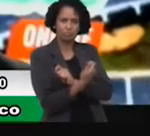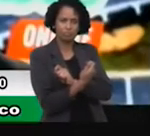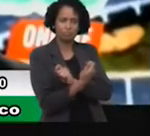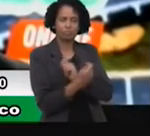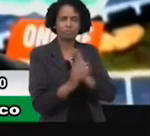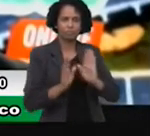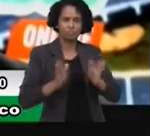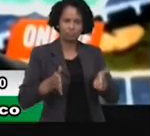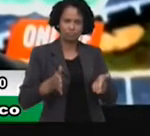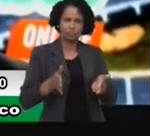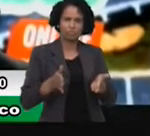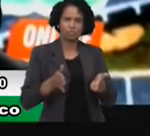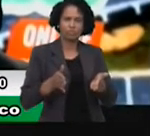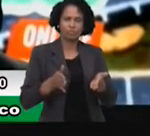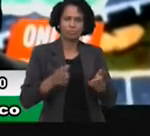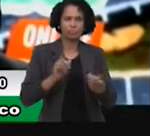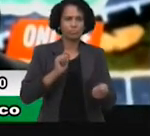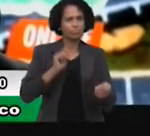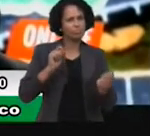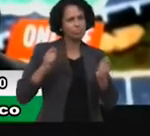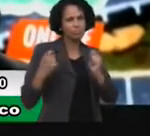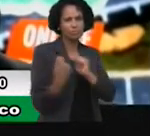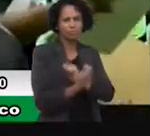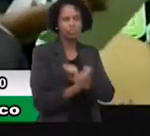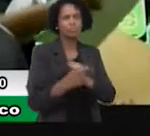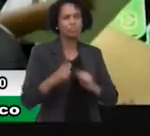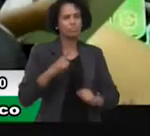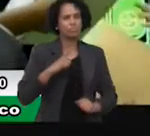para votarmos com preferência